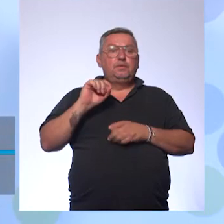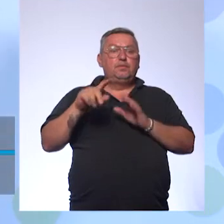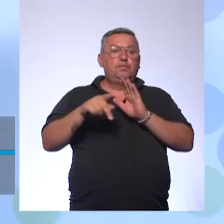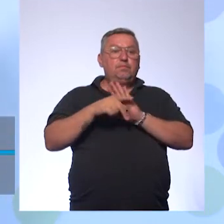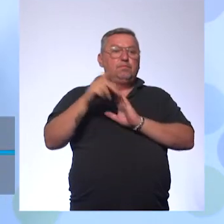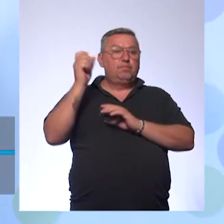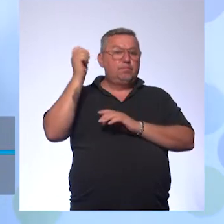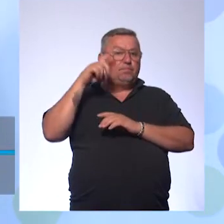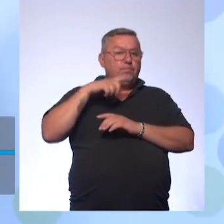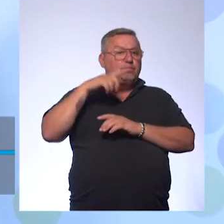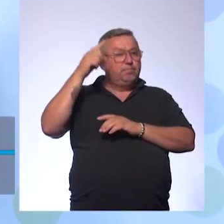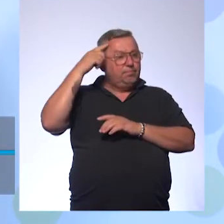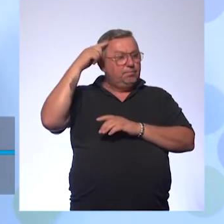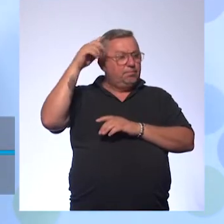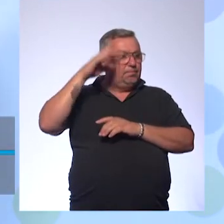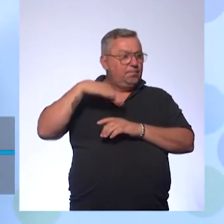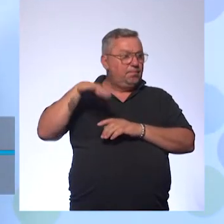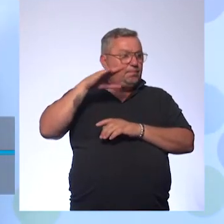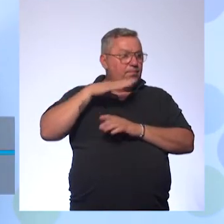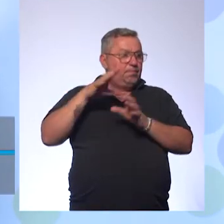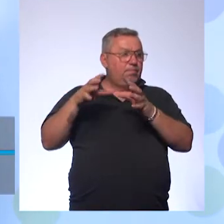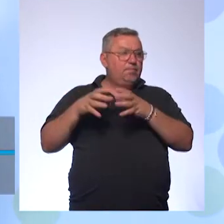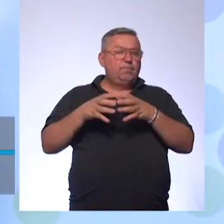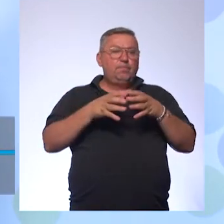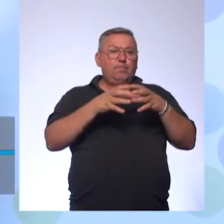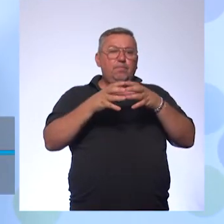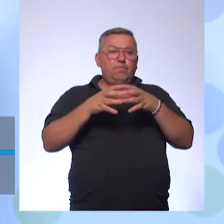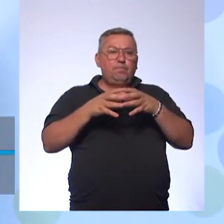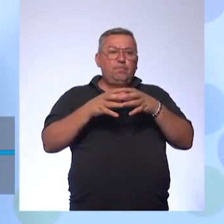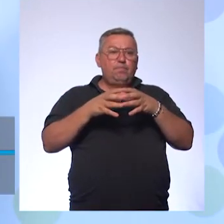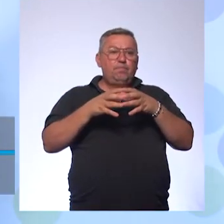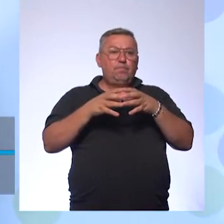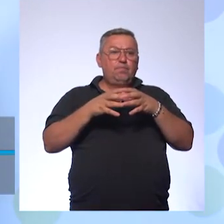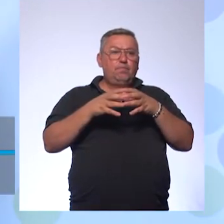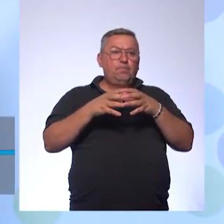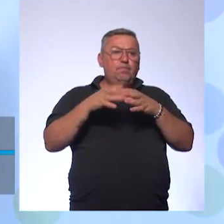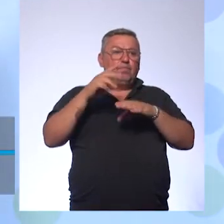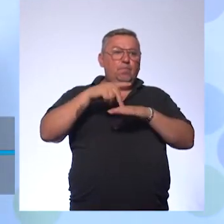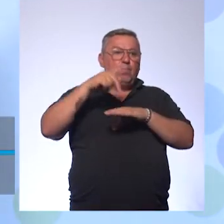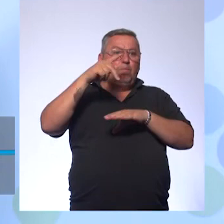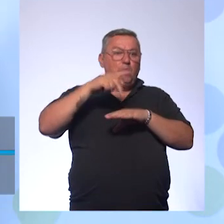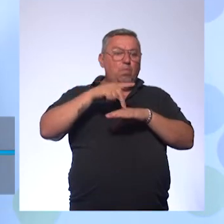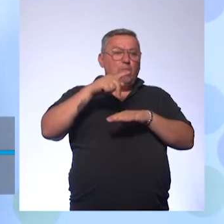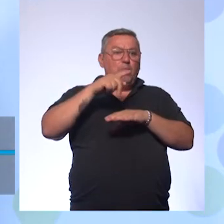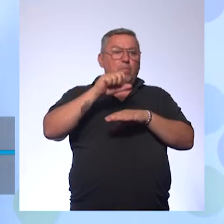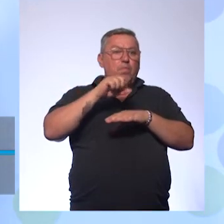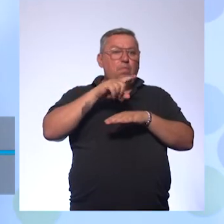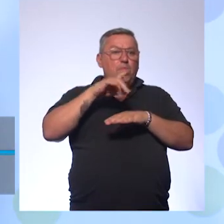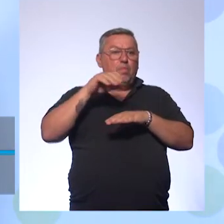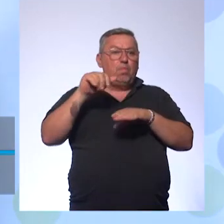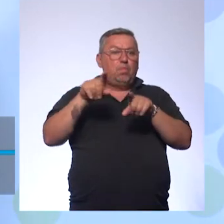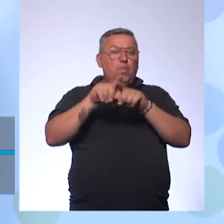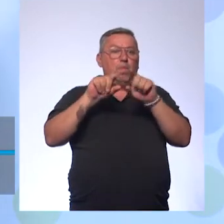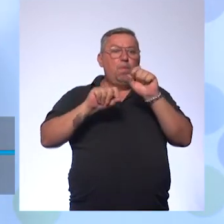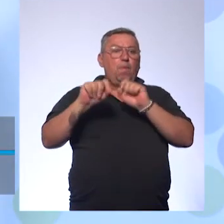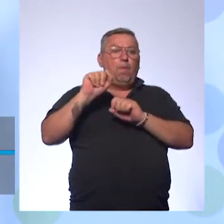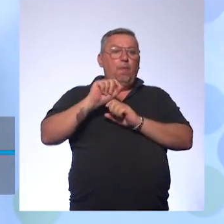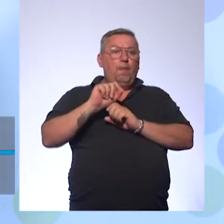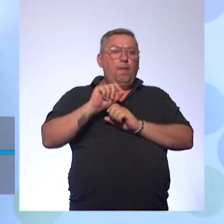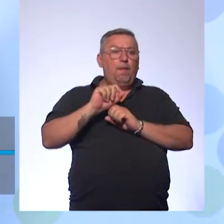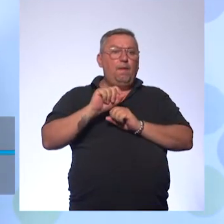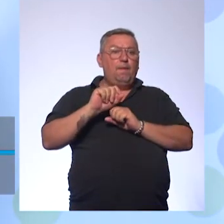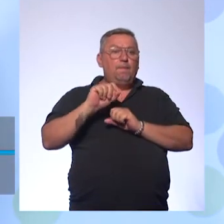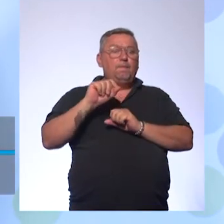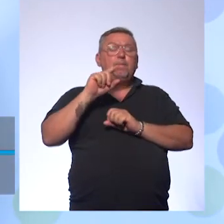lanche eu conheço. Então, mas Gosto comer muito. lá, né? Tem até o Bauruzinho lá perto da rodoviária, né? Conheço Bauru, e Bauru é